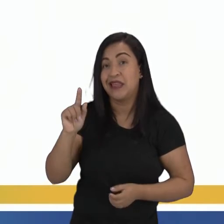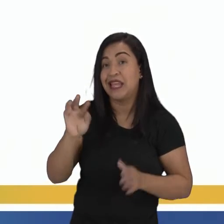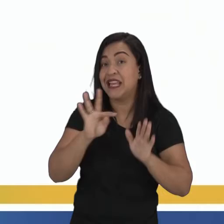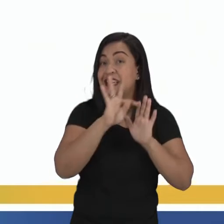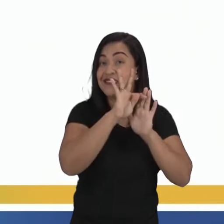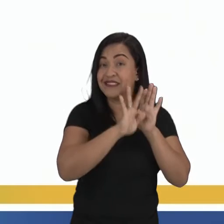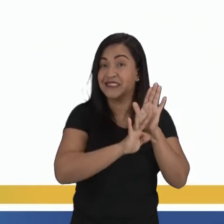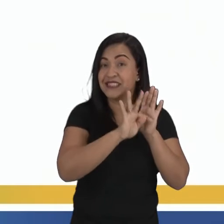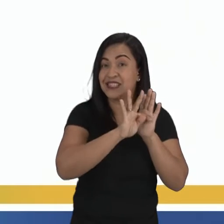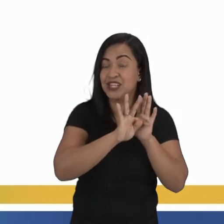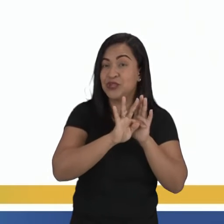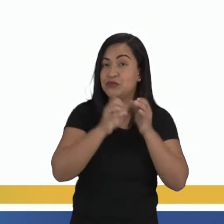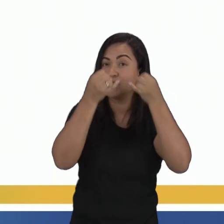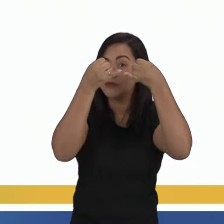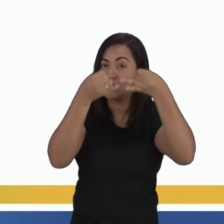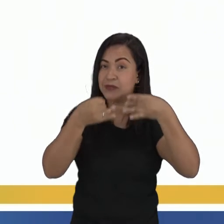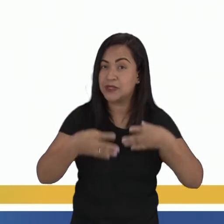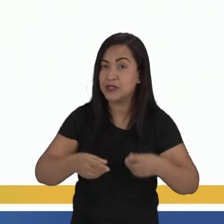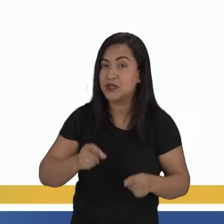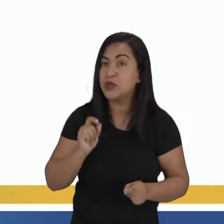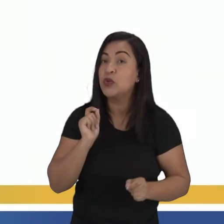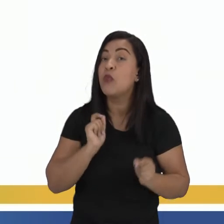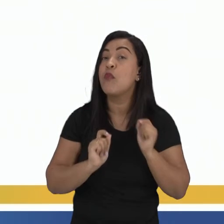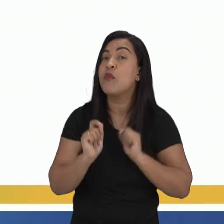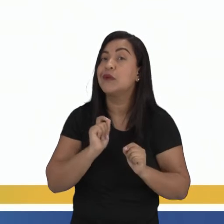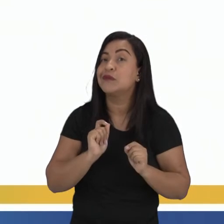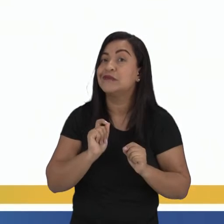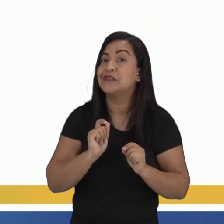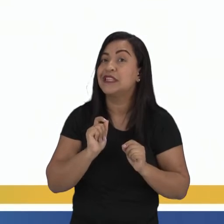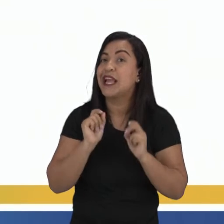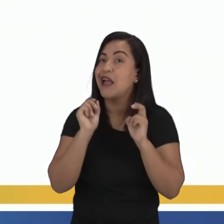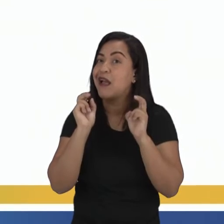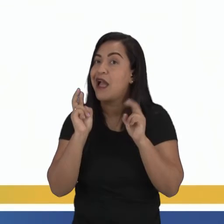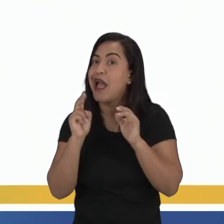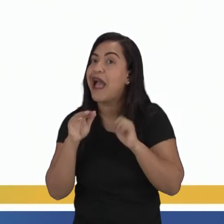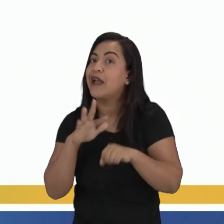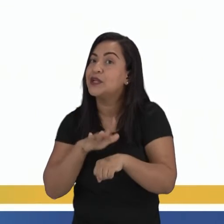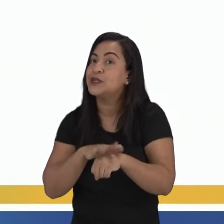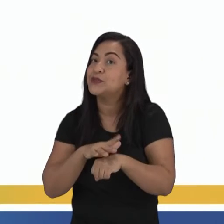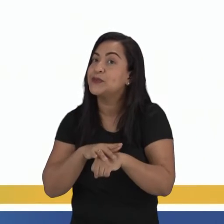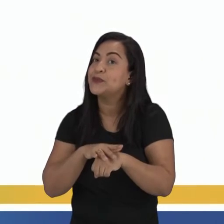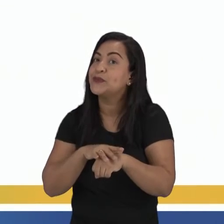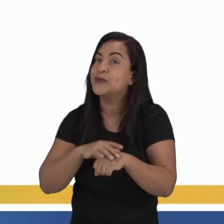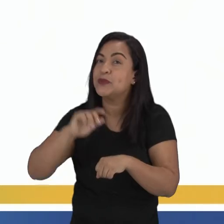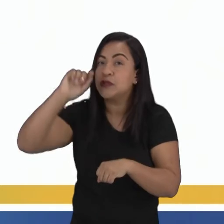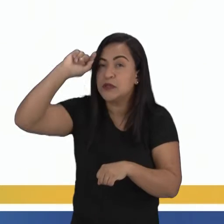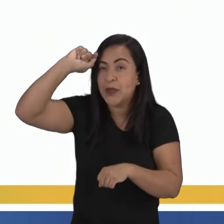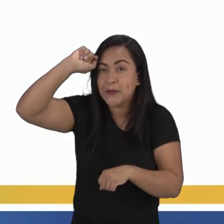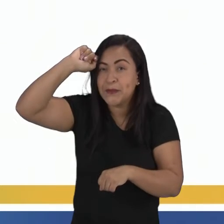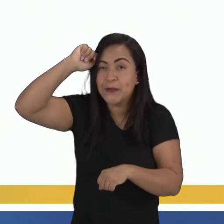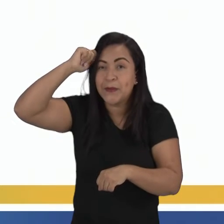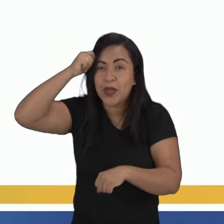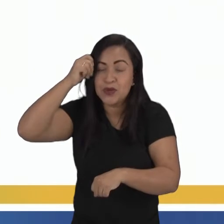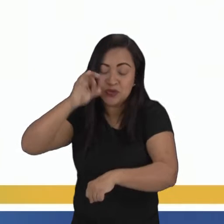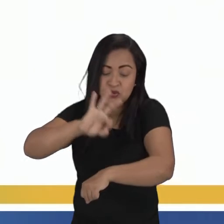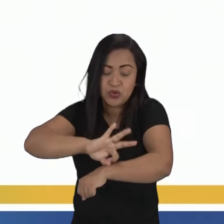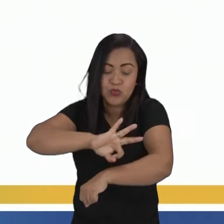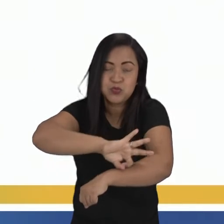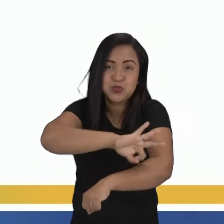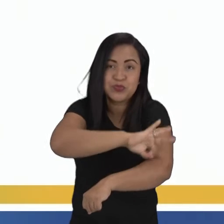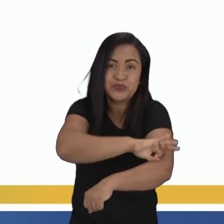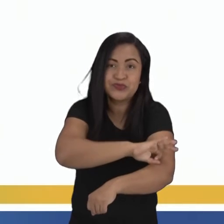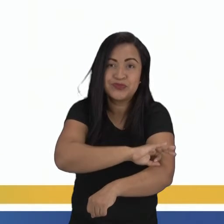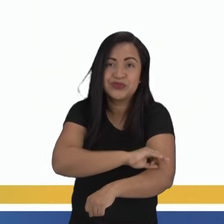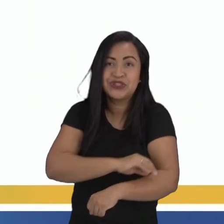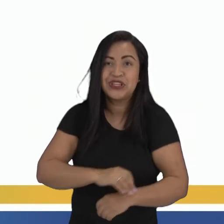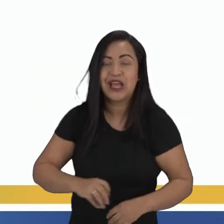texto, ele trata de acontecimentos ligados à peste negra. Ele dá ainda relato aonde inchava, né, nos gânglios, né? Por